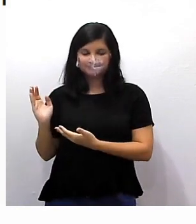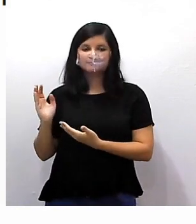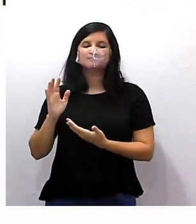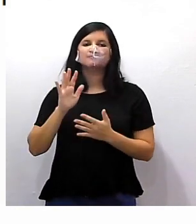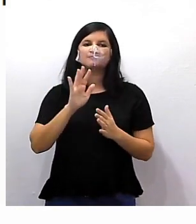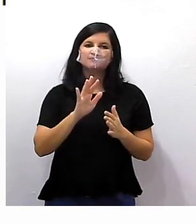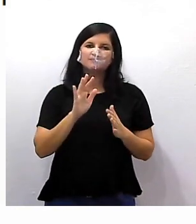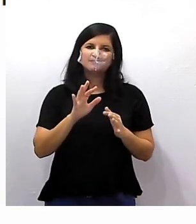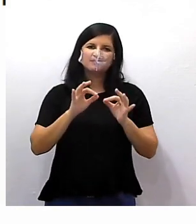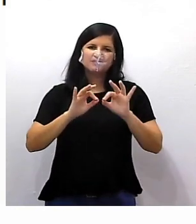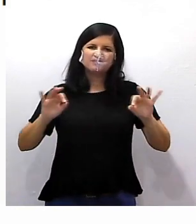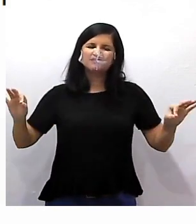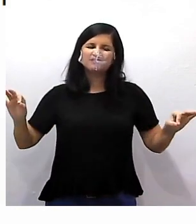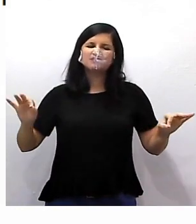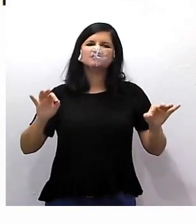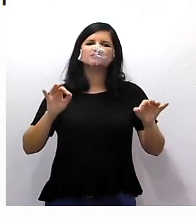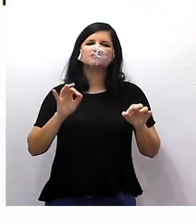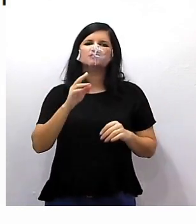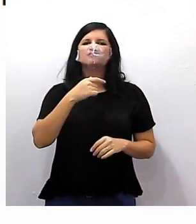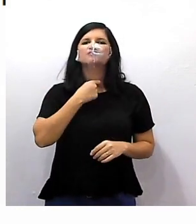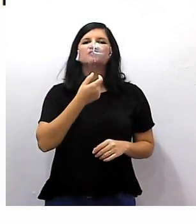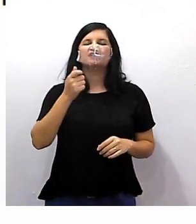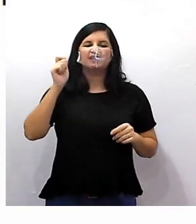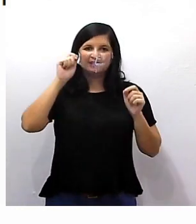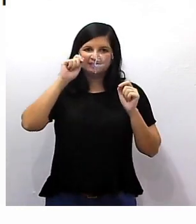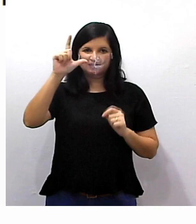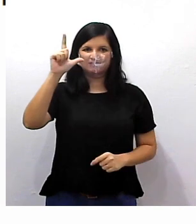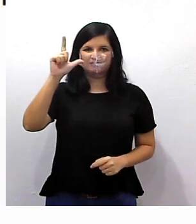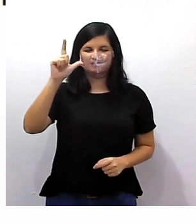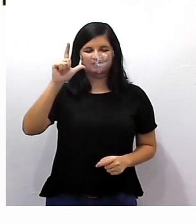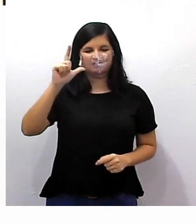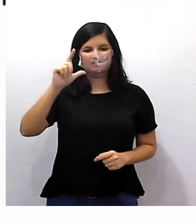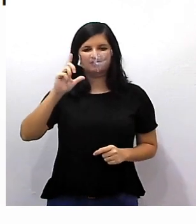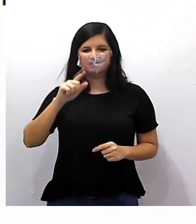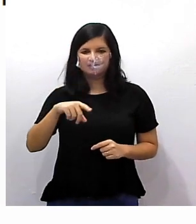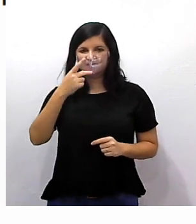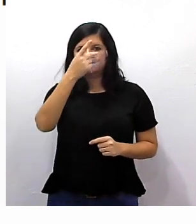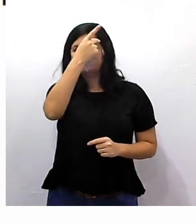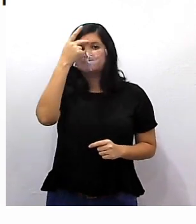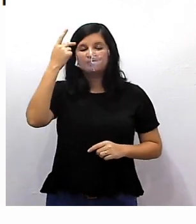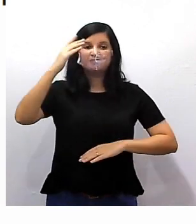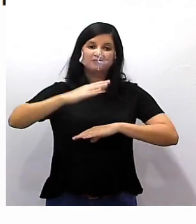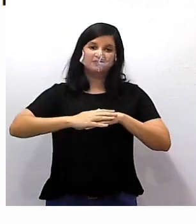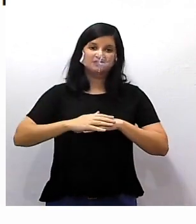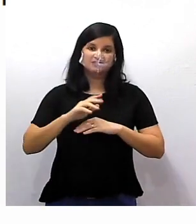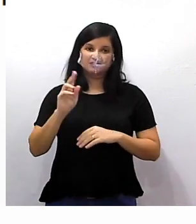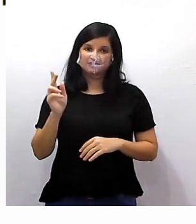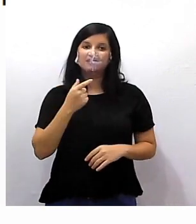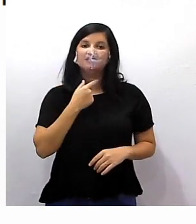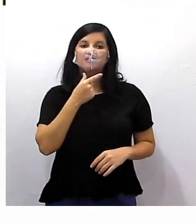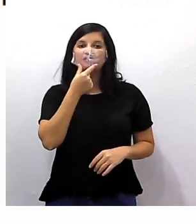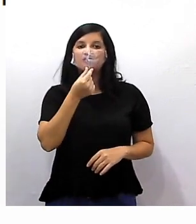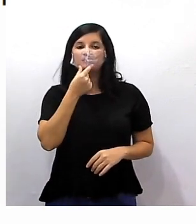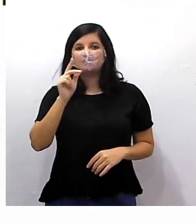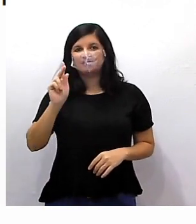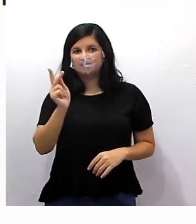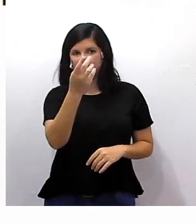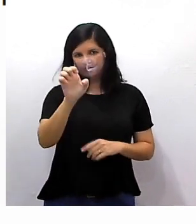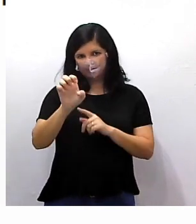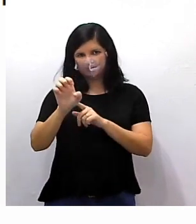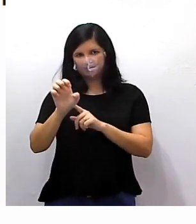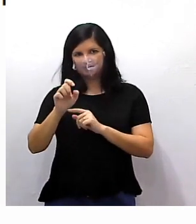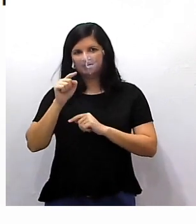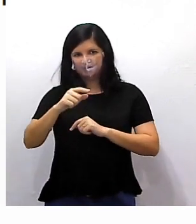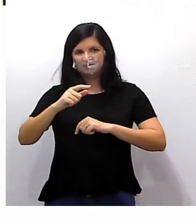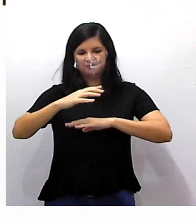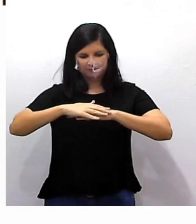Observa que essa oração, a gente tá aí utilizando a voz ativa. Eu tô dando ênfase em quem realizou a ação. Foi ele, né? Ele fez tudo